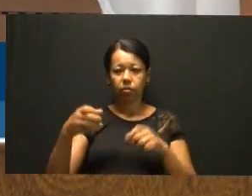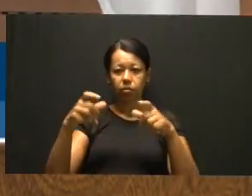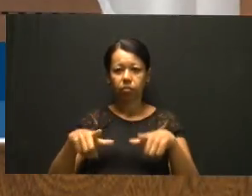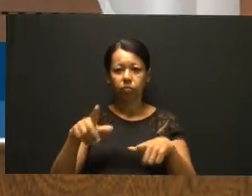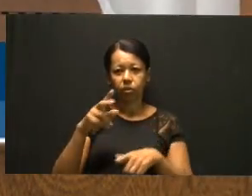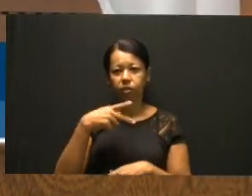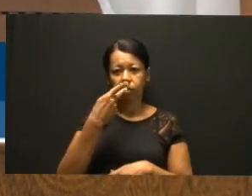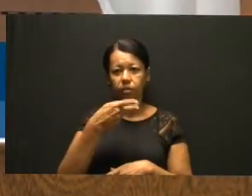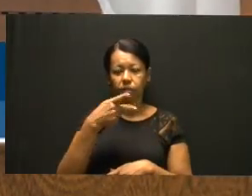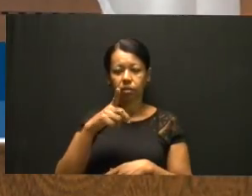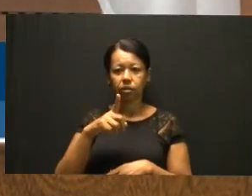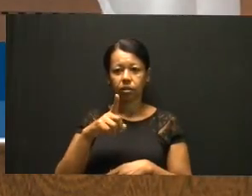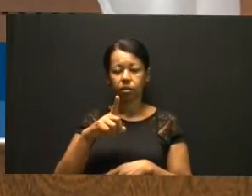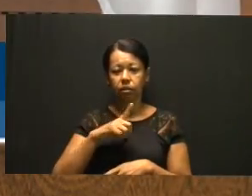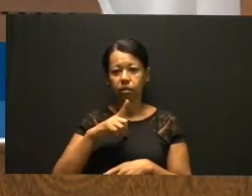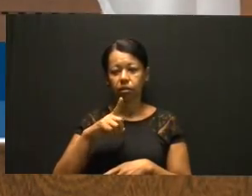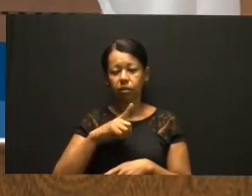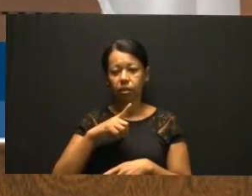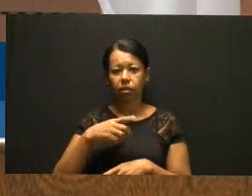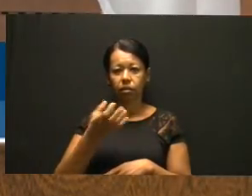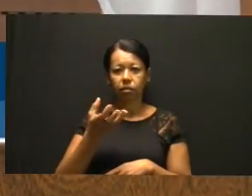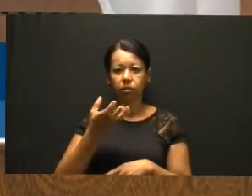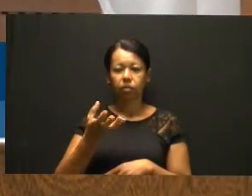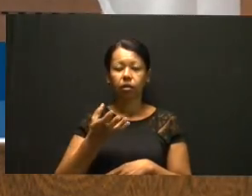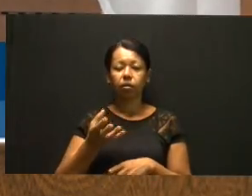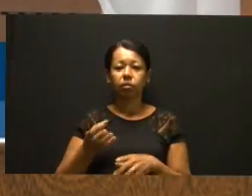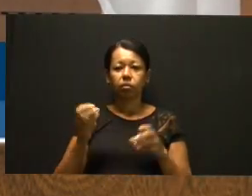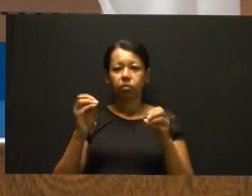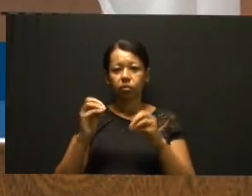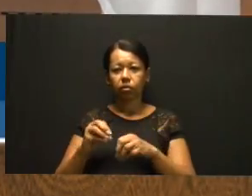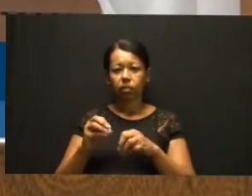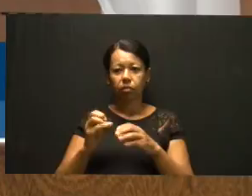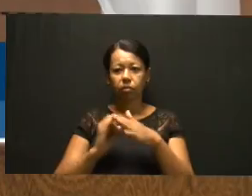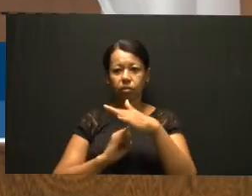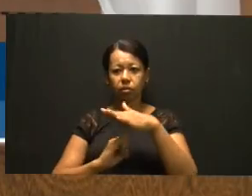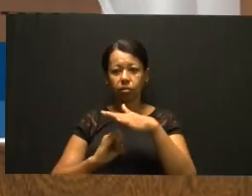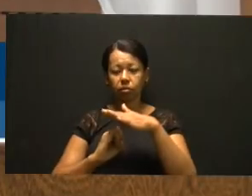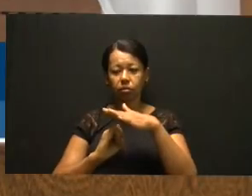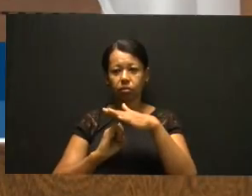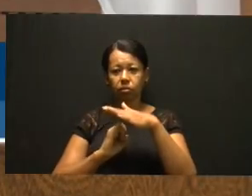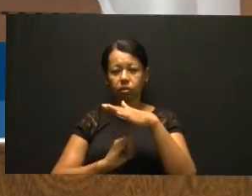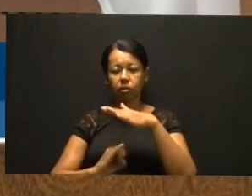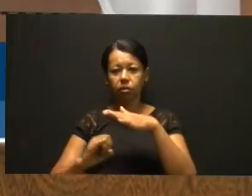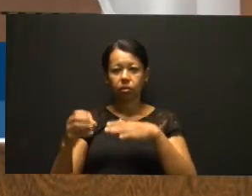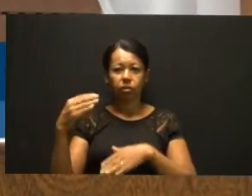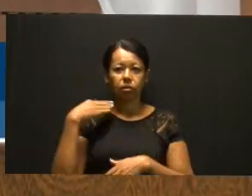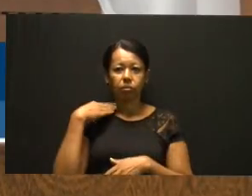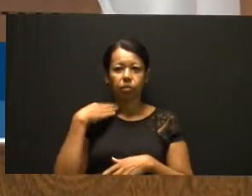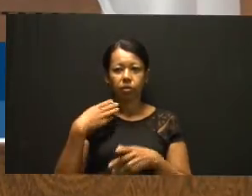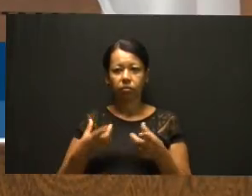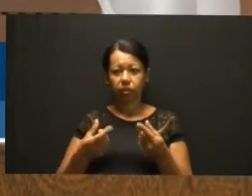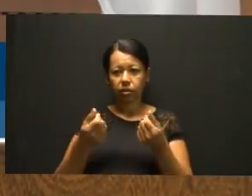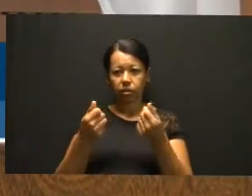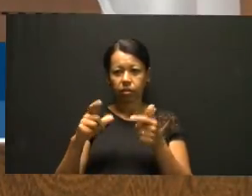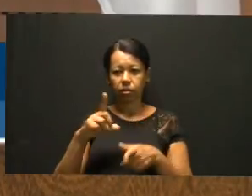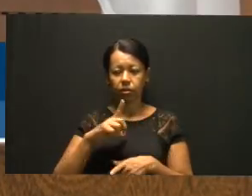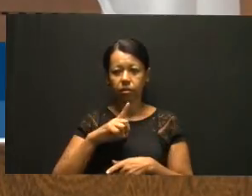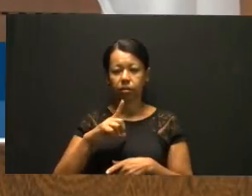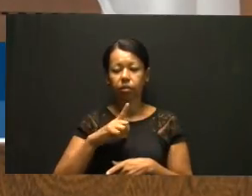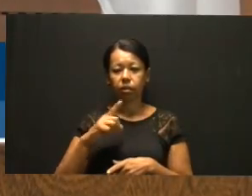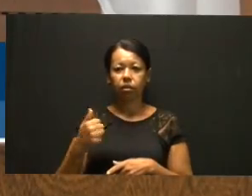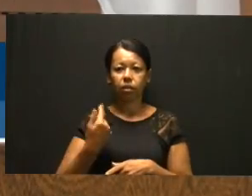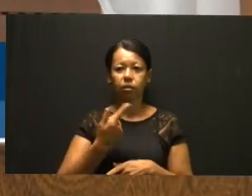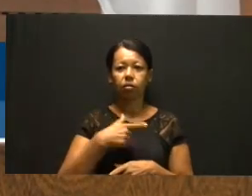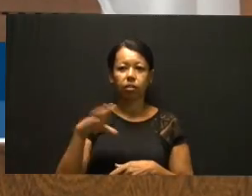se assevera que tem por objetivo compelir as instituições bancárias e financeiras situadas em